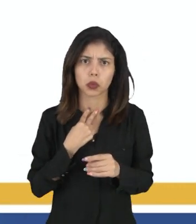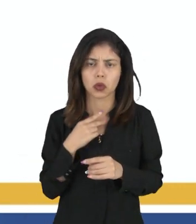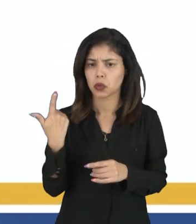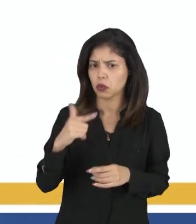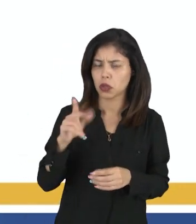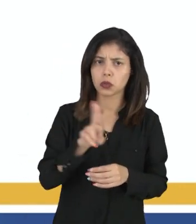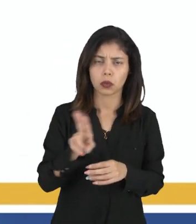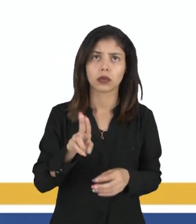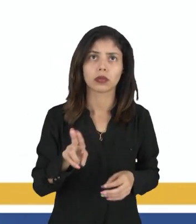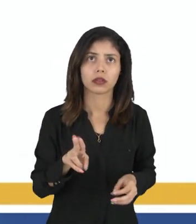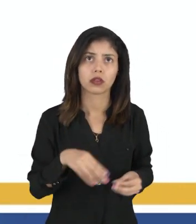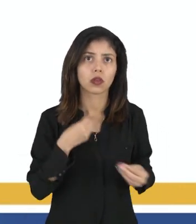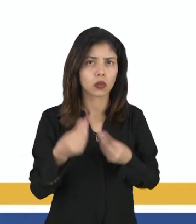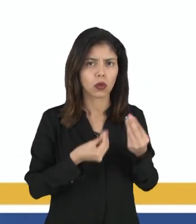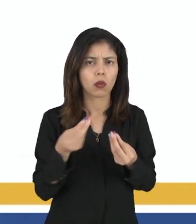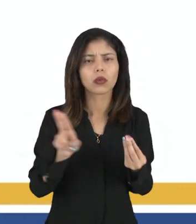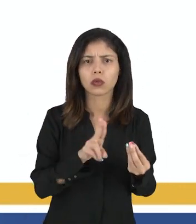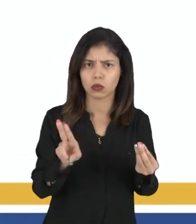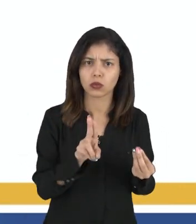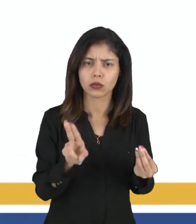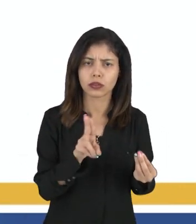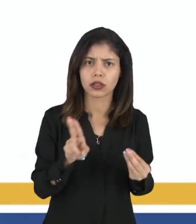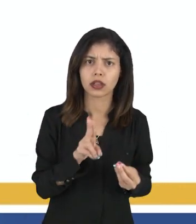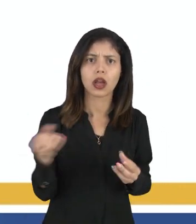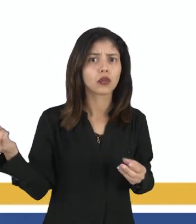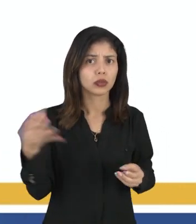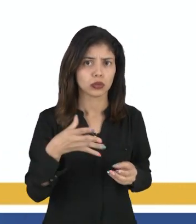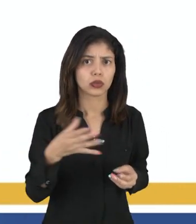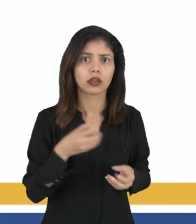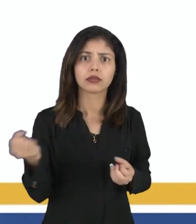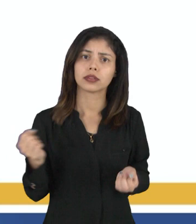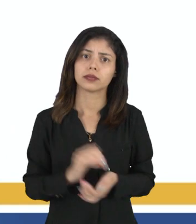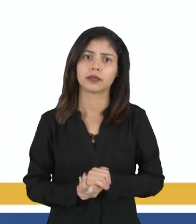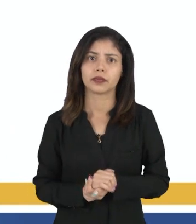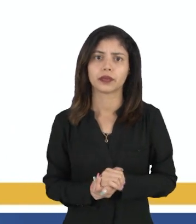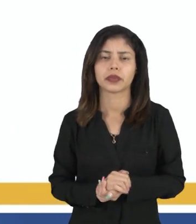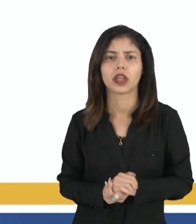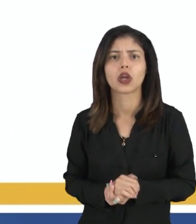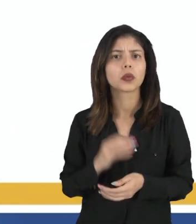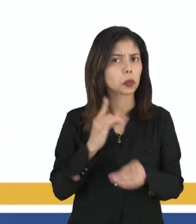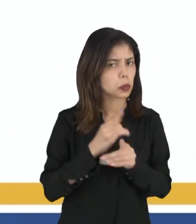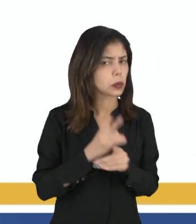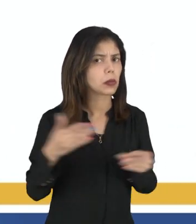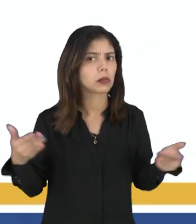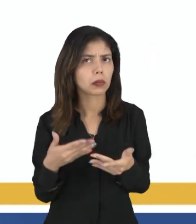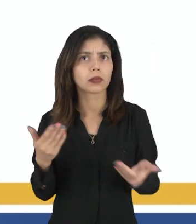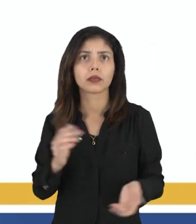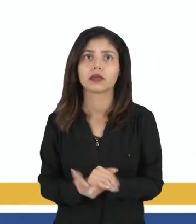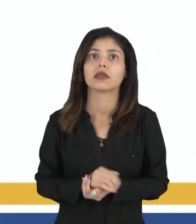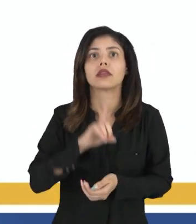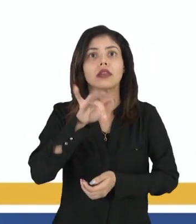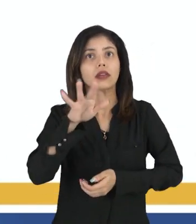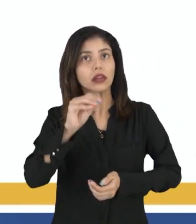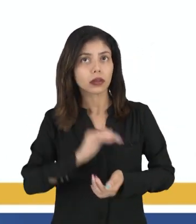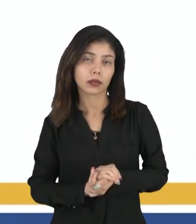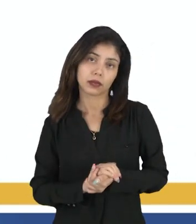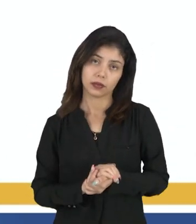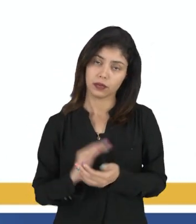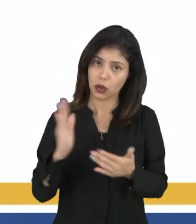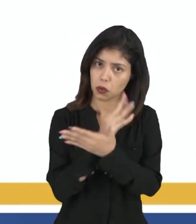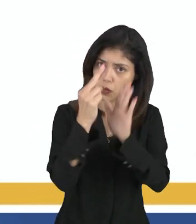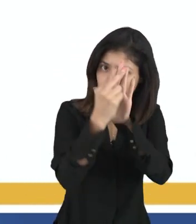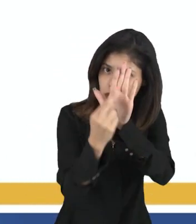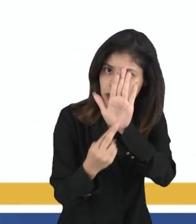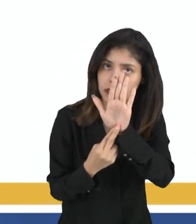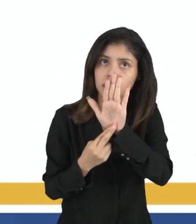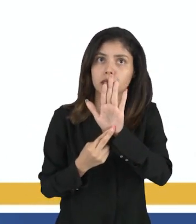não tem nome, tá? Então, como é que eu dou um nome a uma nova espécie de ser vivo que foi descoberta? O Linneu, ele propôs algumas